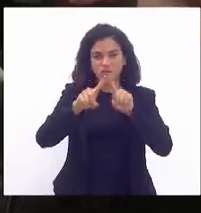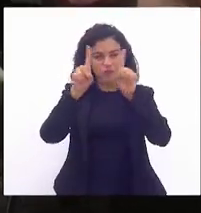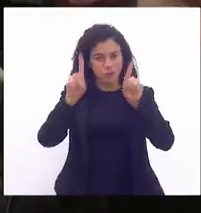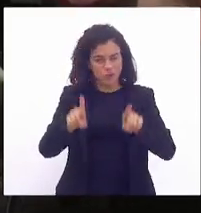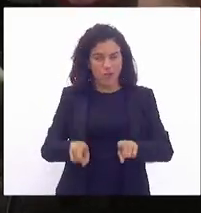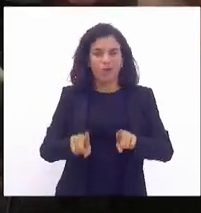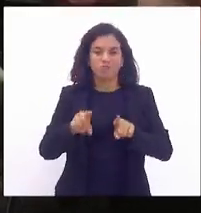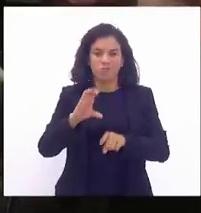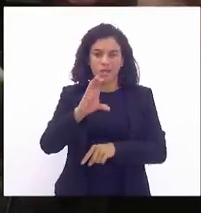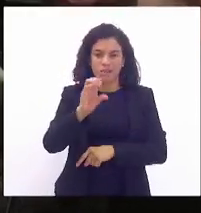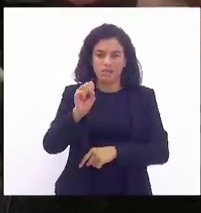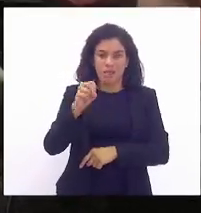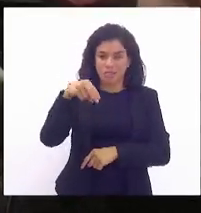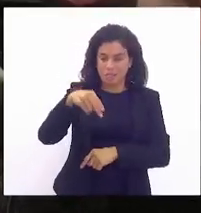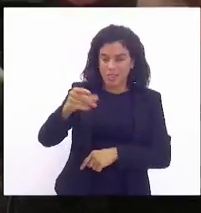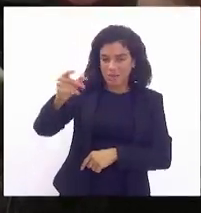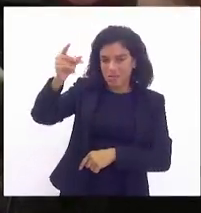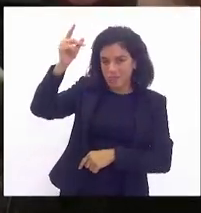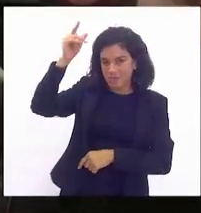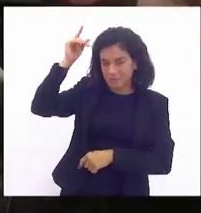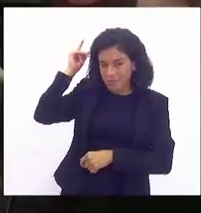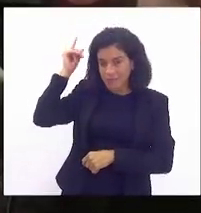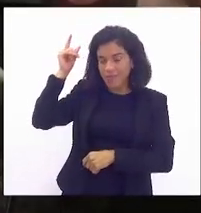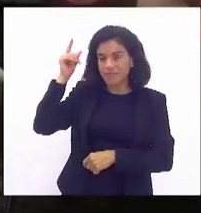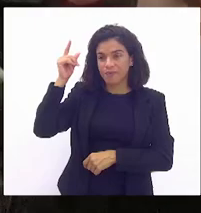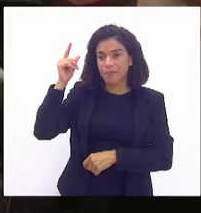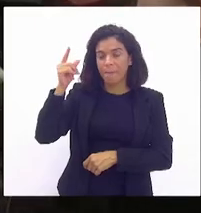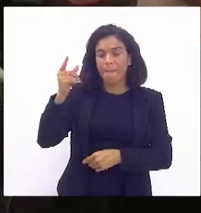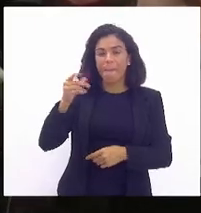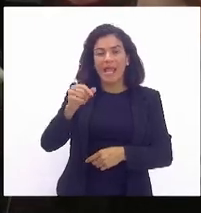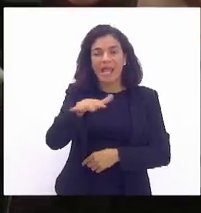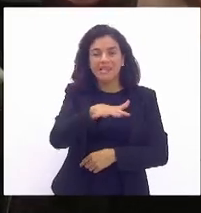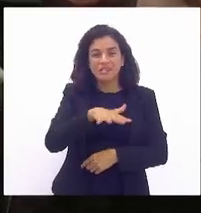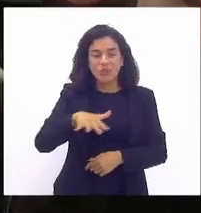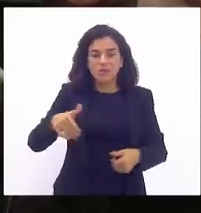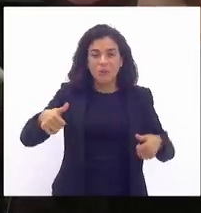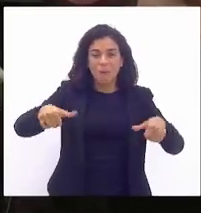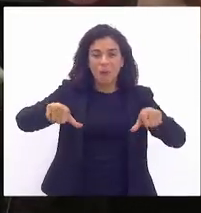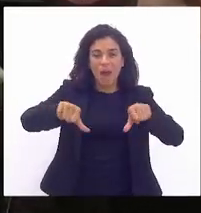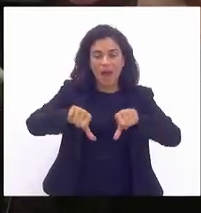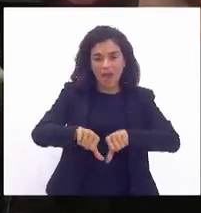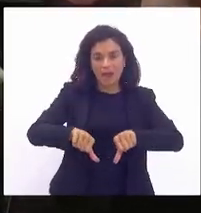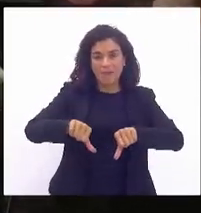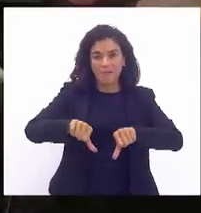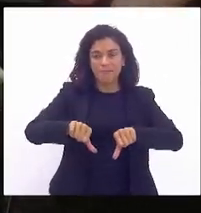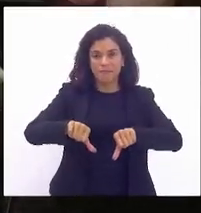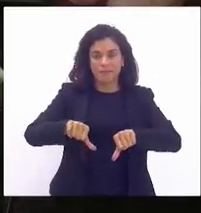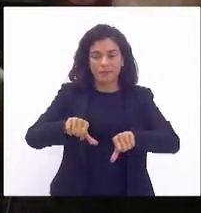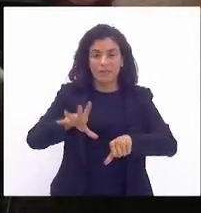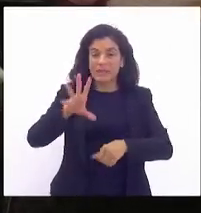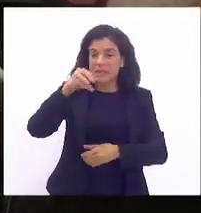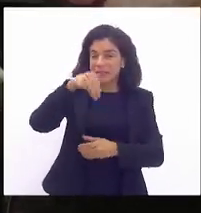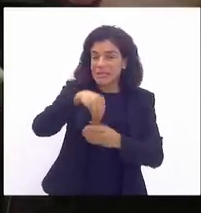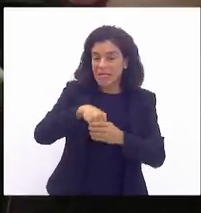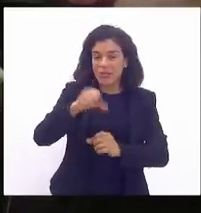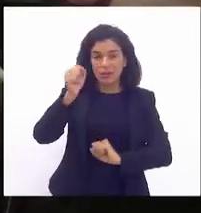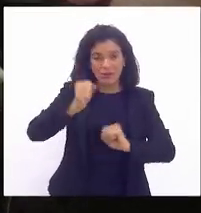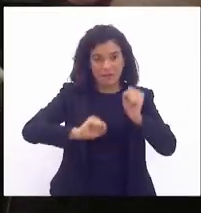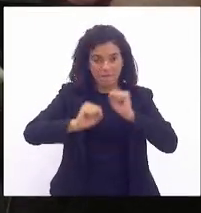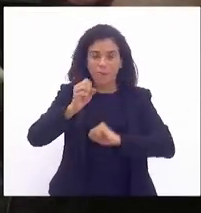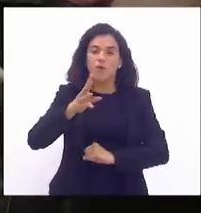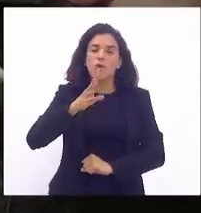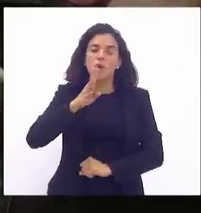CSN no passado. A precariedade dos ambientes dentro da própria usina, que conheço muito